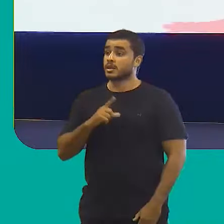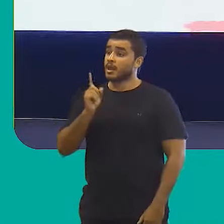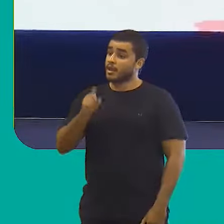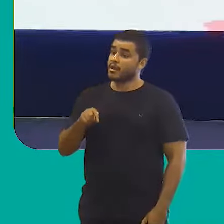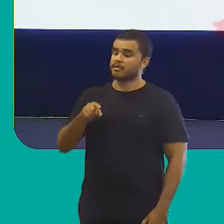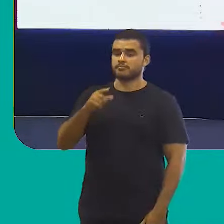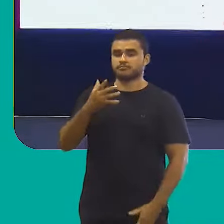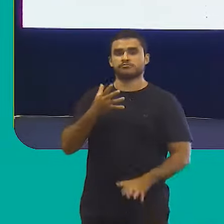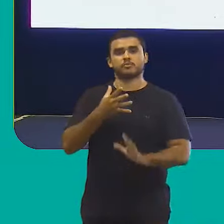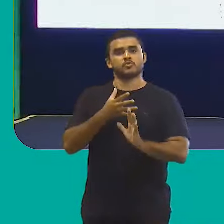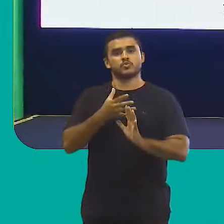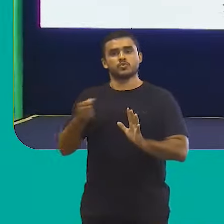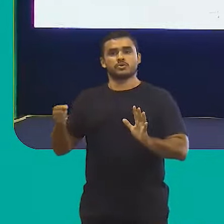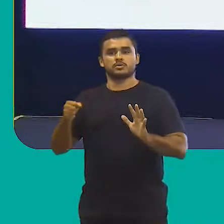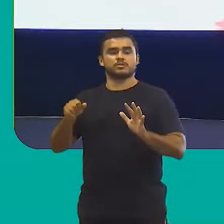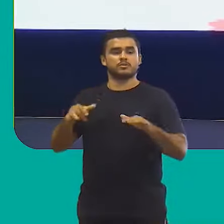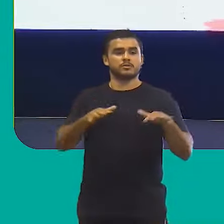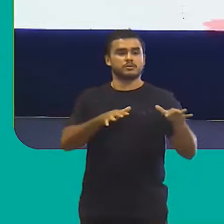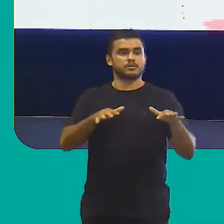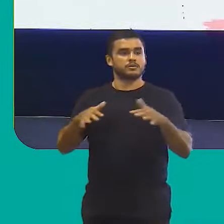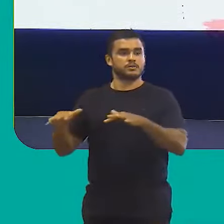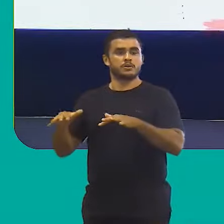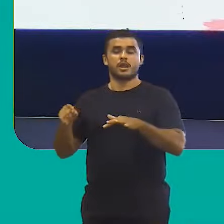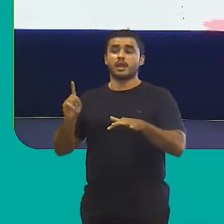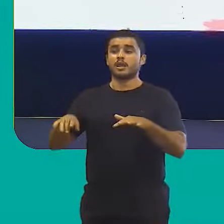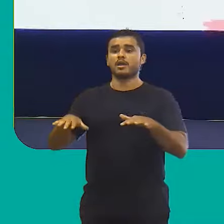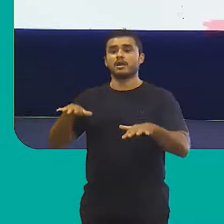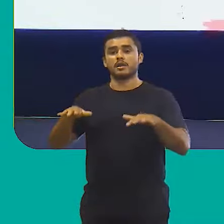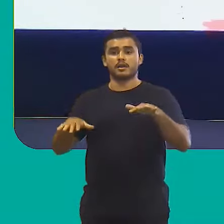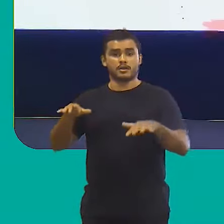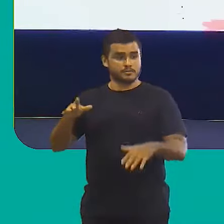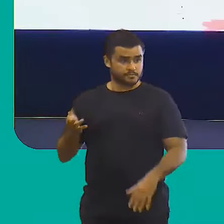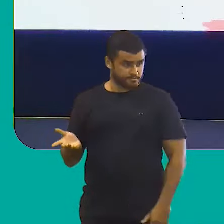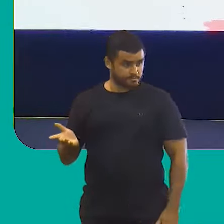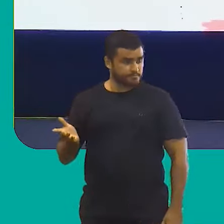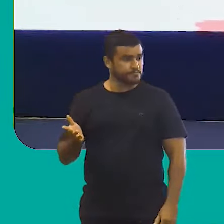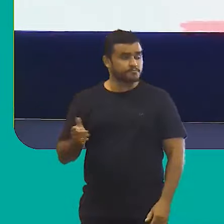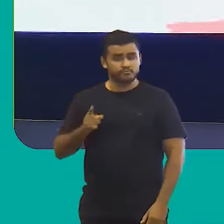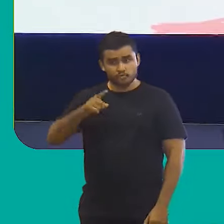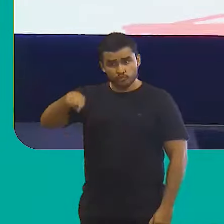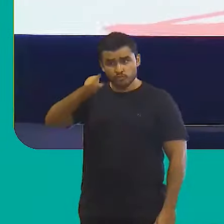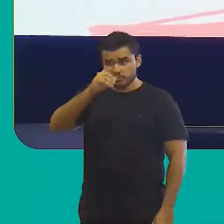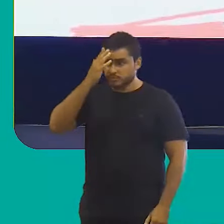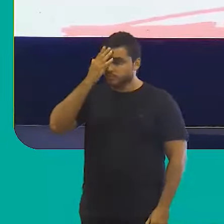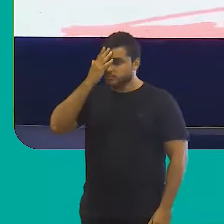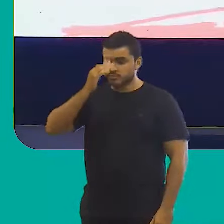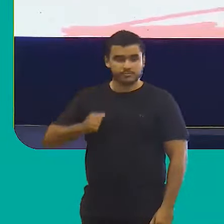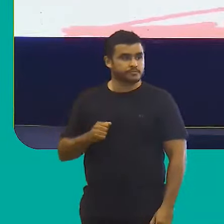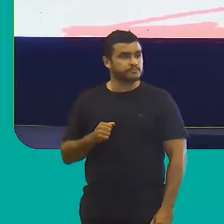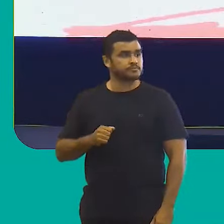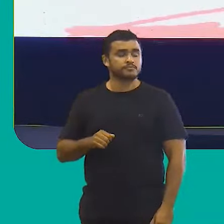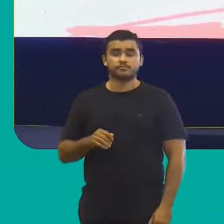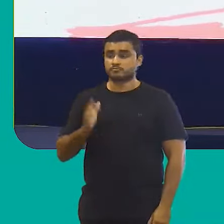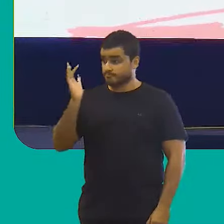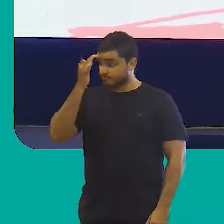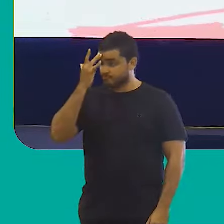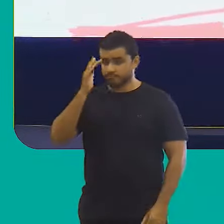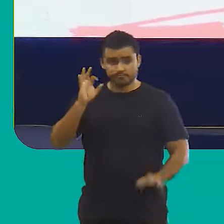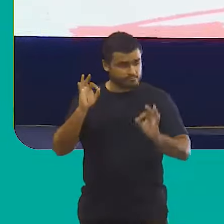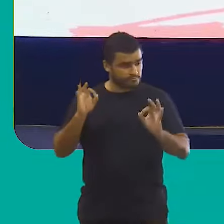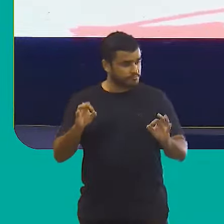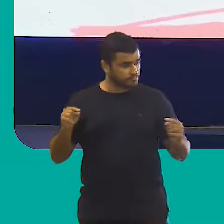magnético variável. Tudo bem? É aquele tipo decoreba? É assim, ótimo, pronto, respondi.